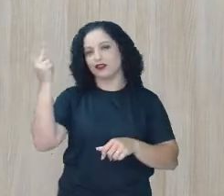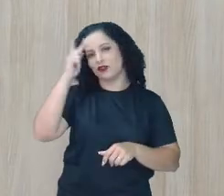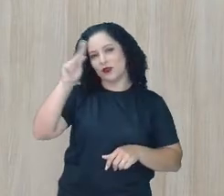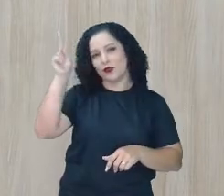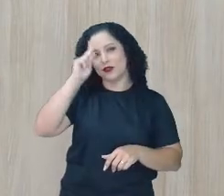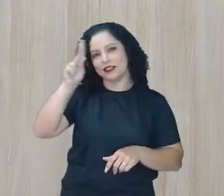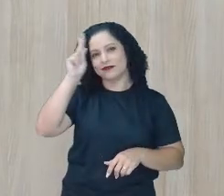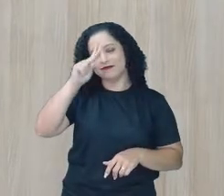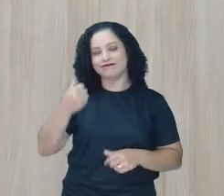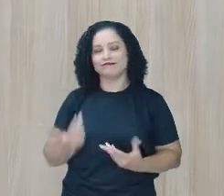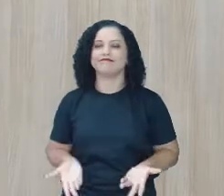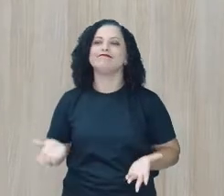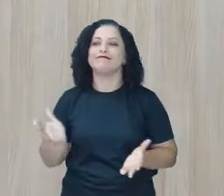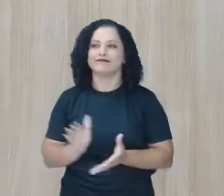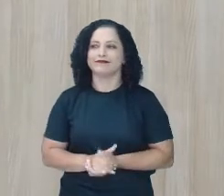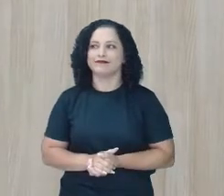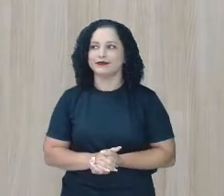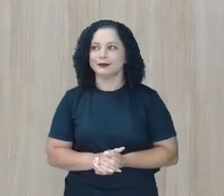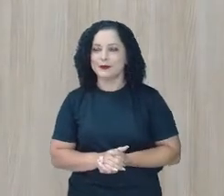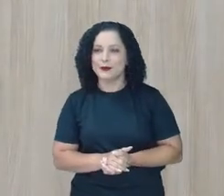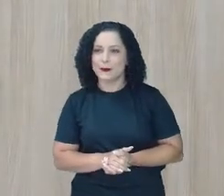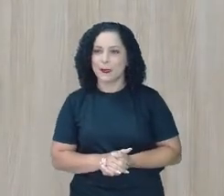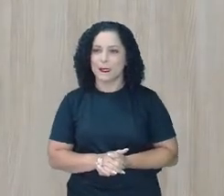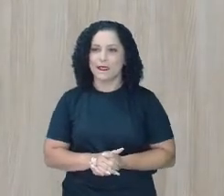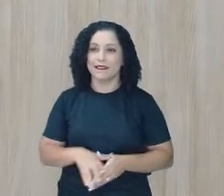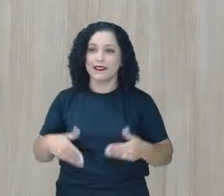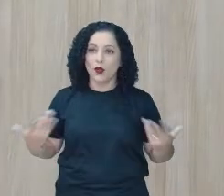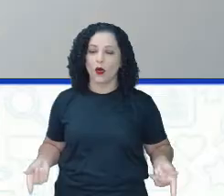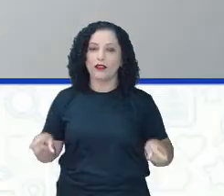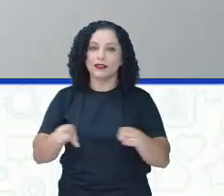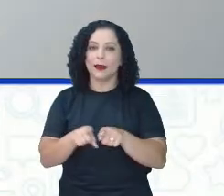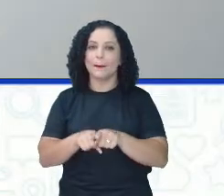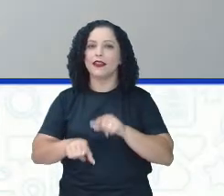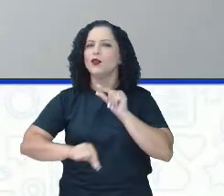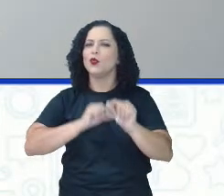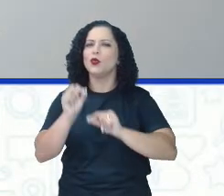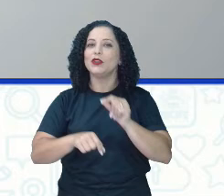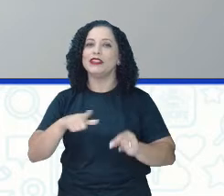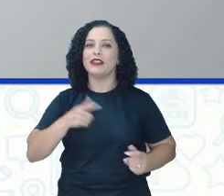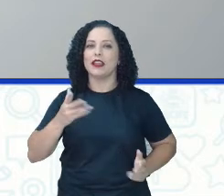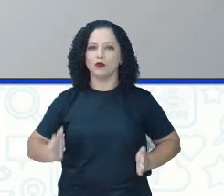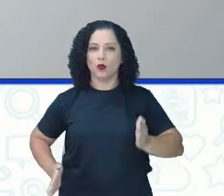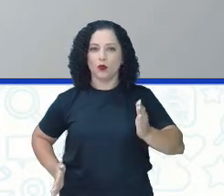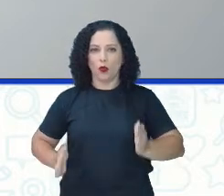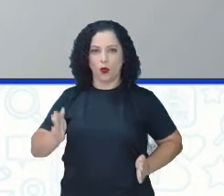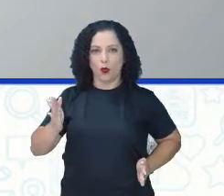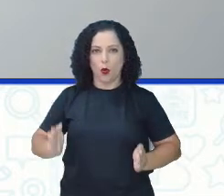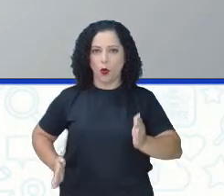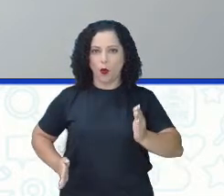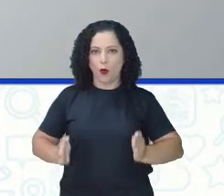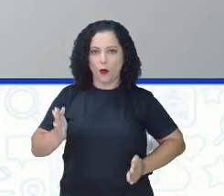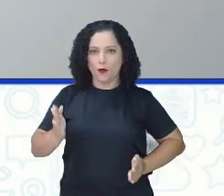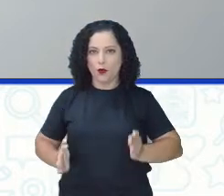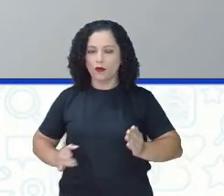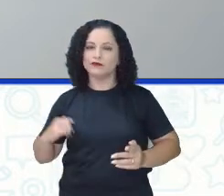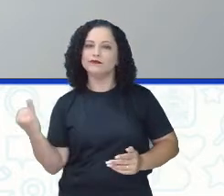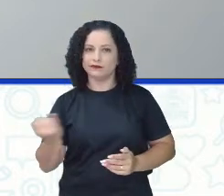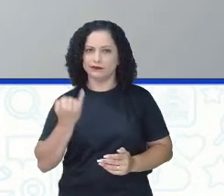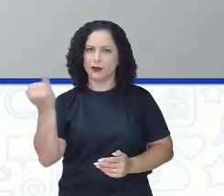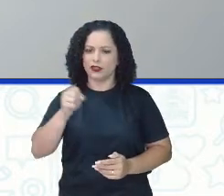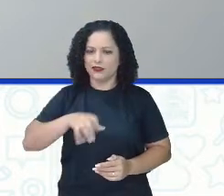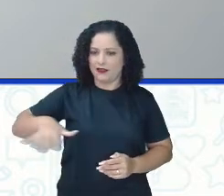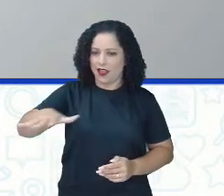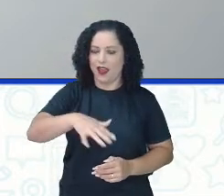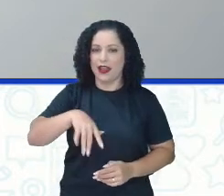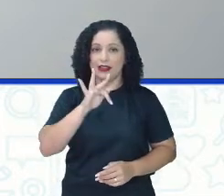adaptar àquilo que quer ser narrado. E também veremos a figura do robô. O robô será uma peça importante para a ficção